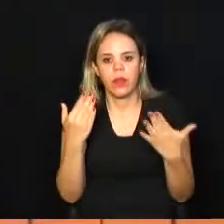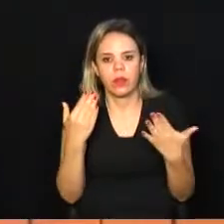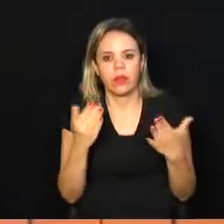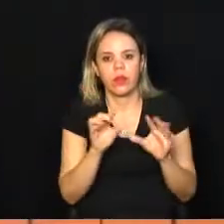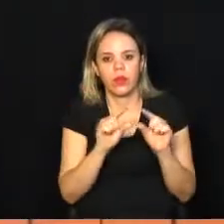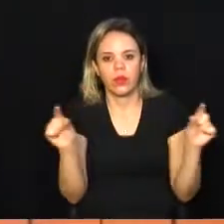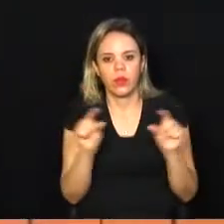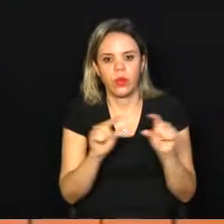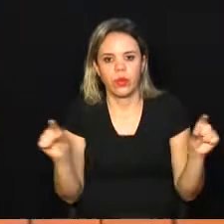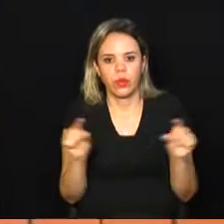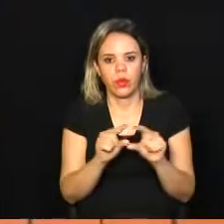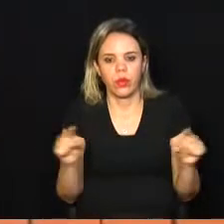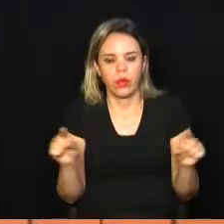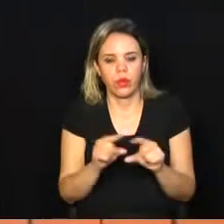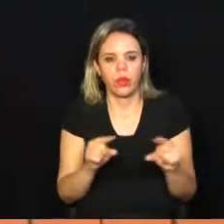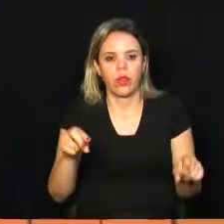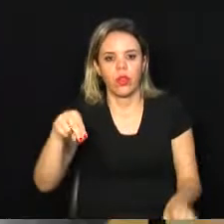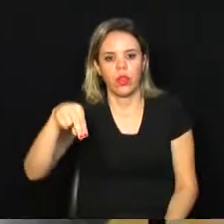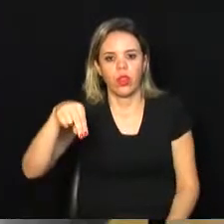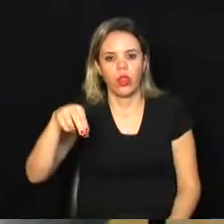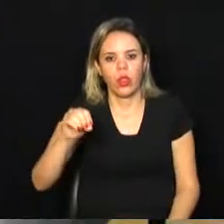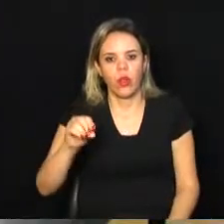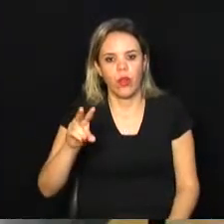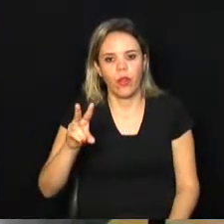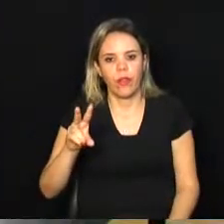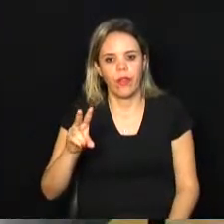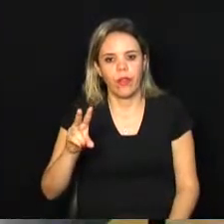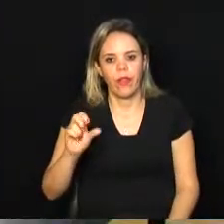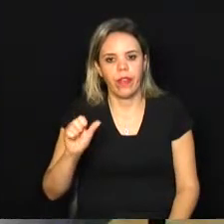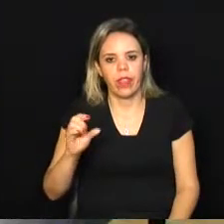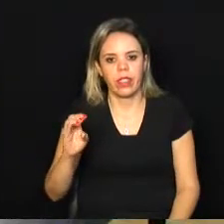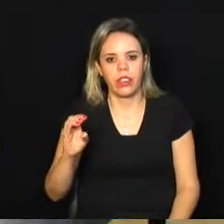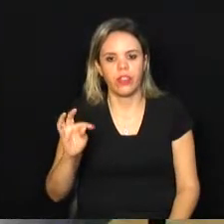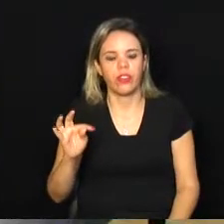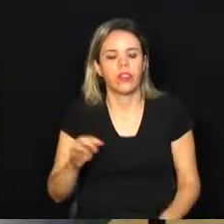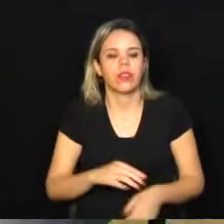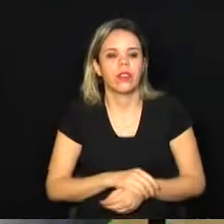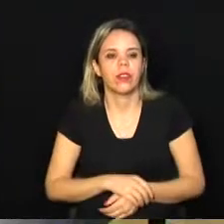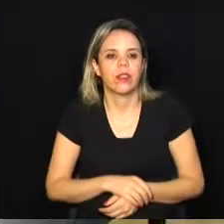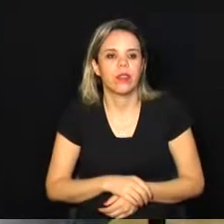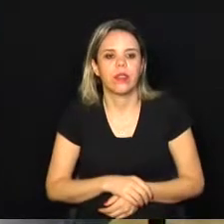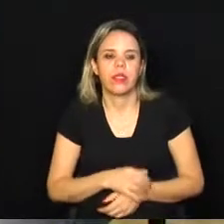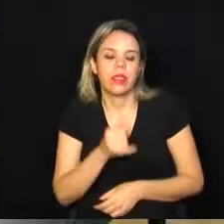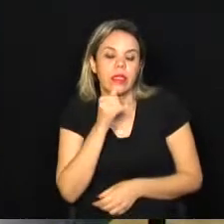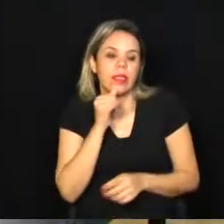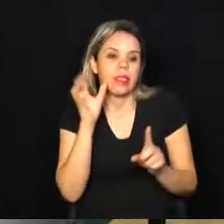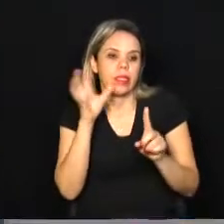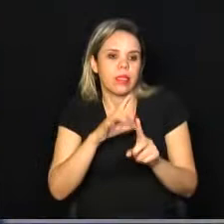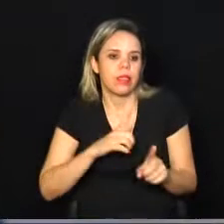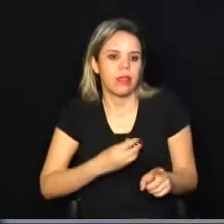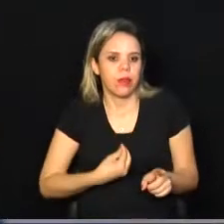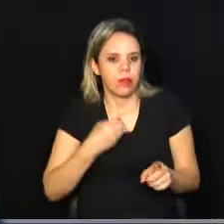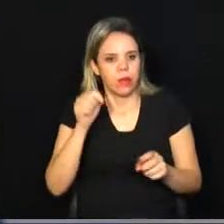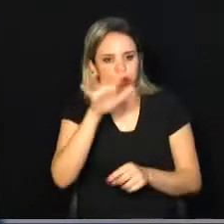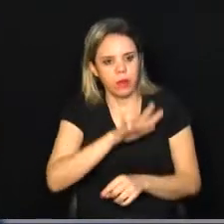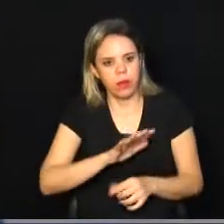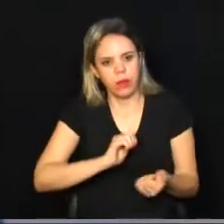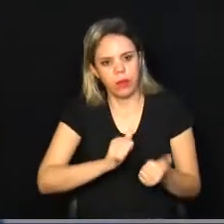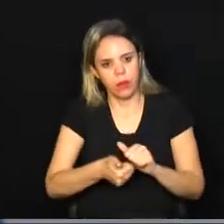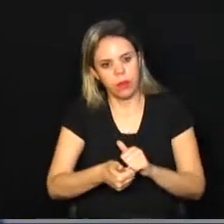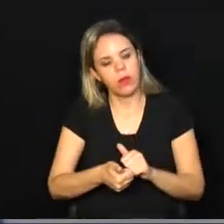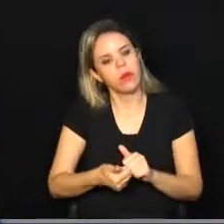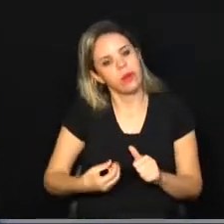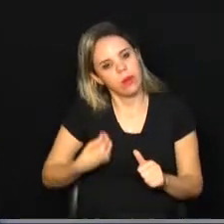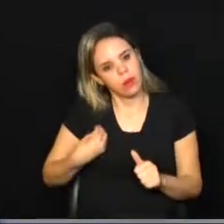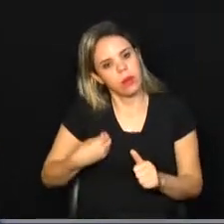frase também do Novak Djokovic? Gabriel, é o seguinte, a pressão, ela existe no cenário esportivo e